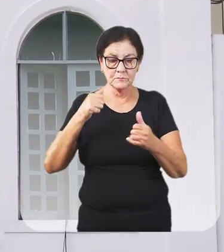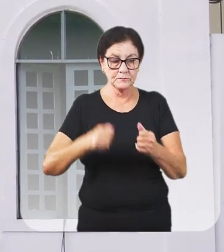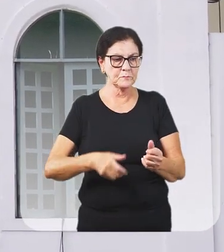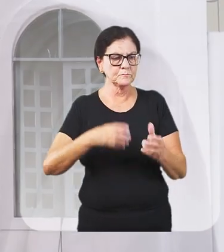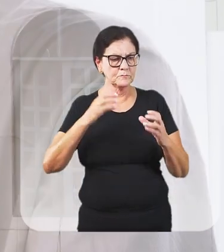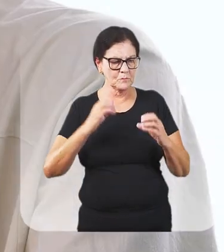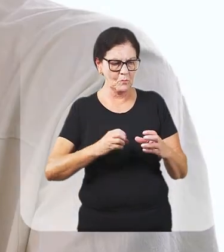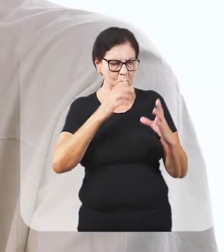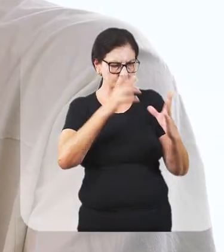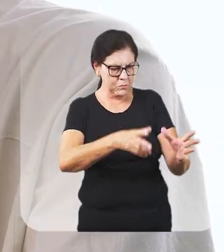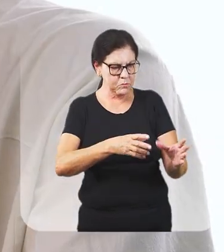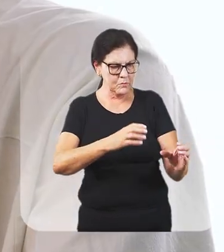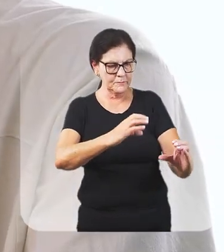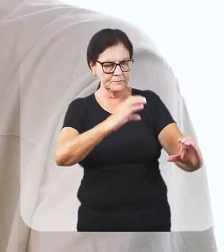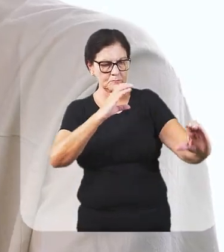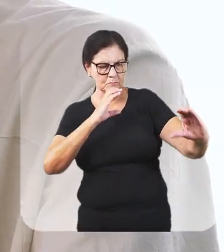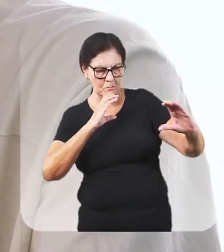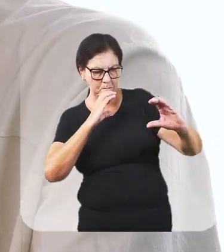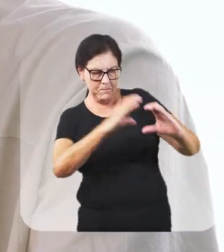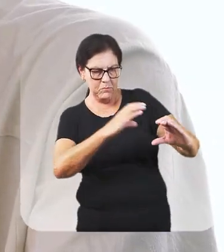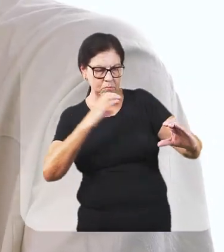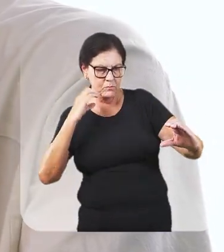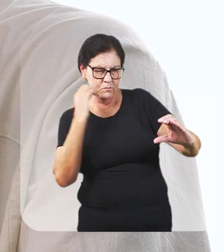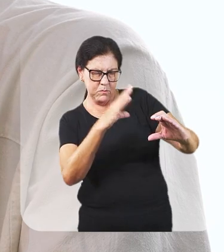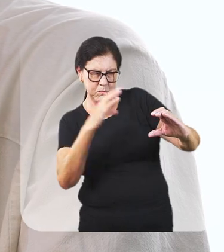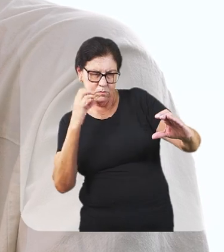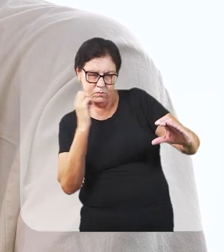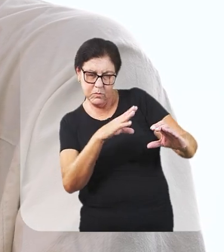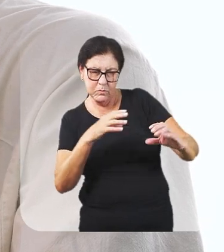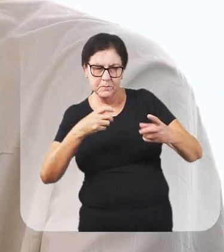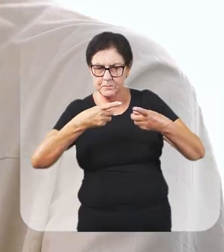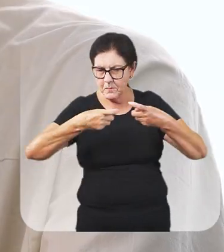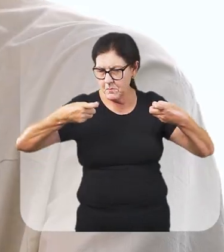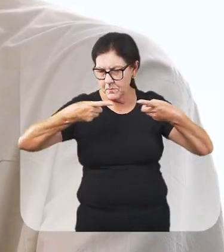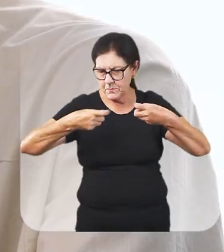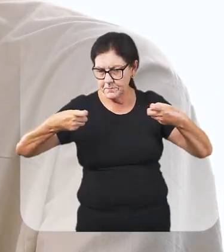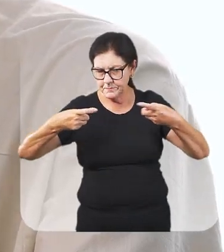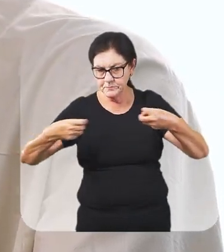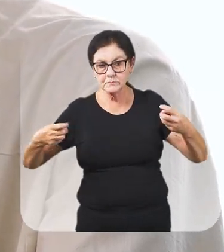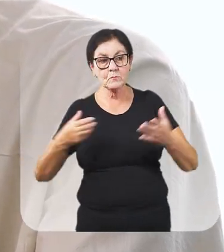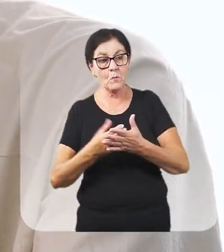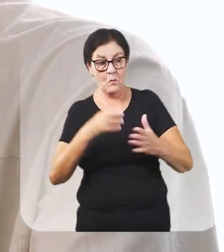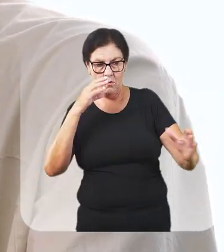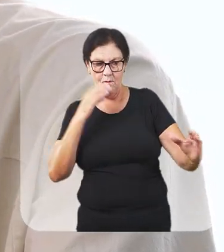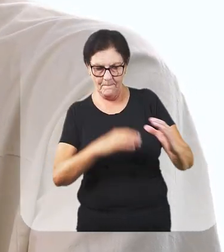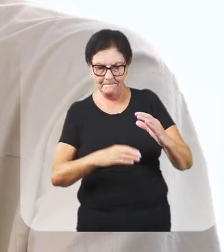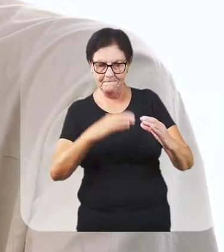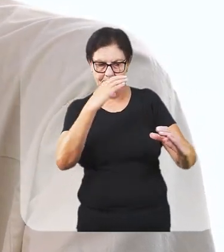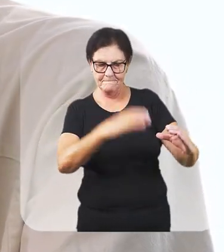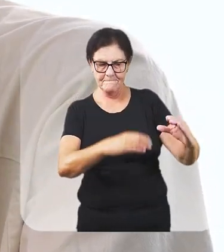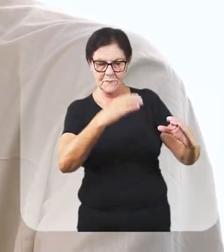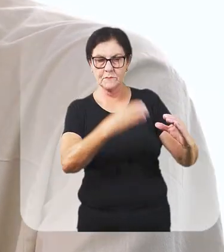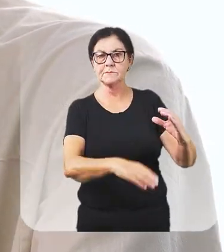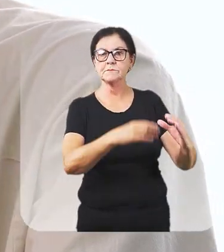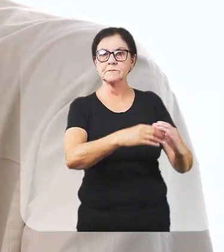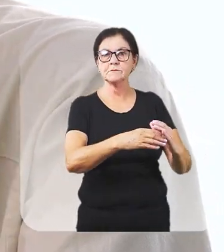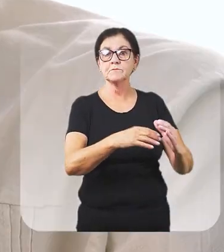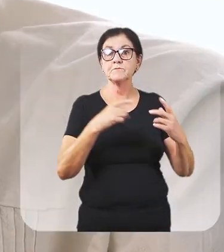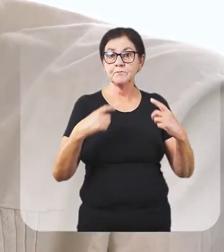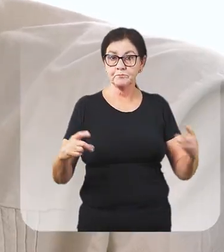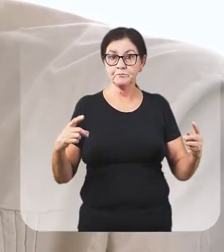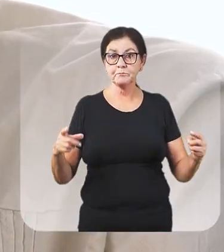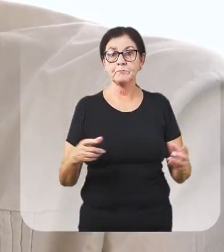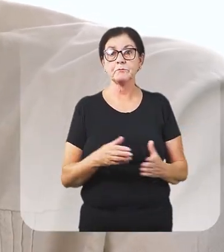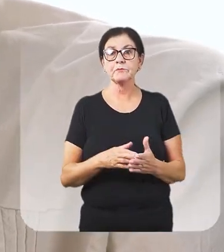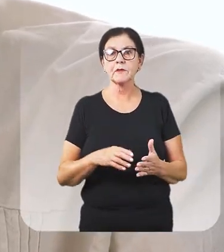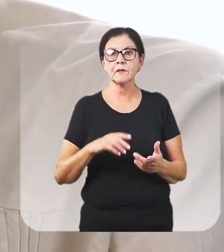pelo inimigo. Então se ele fosse bombardeado, não havia risco de afetar a população em torno. Esse é um forte de concreto, com cúpulas de aço. Ele